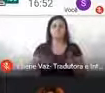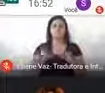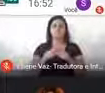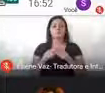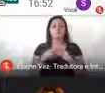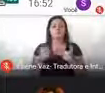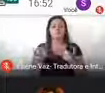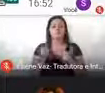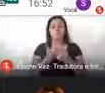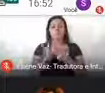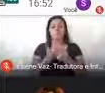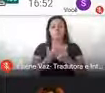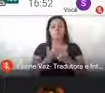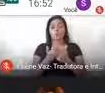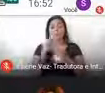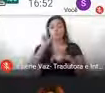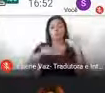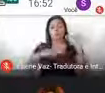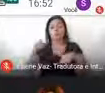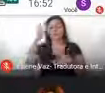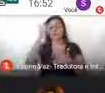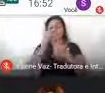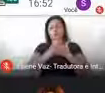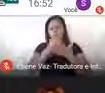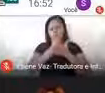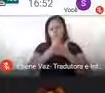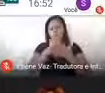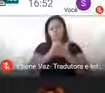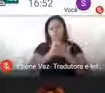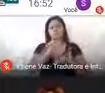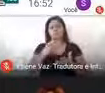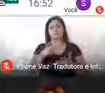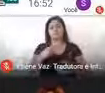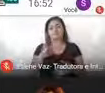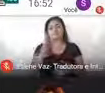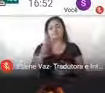6 colaboradores em cada uma das comunidades.